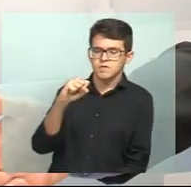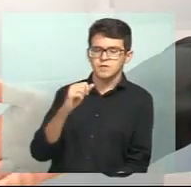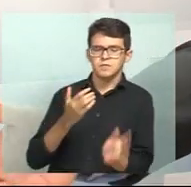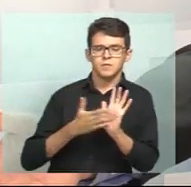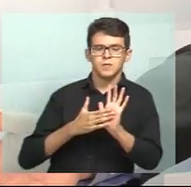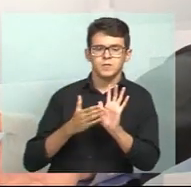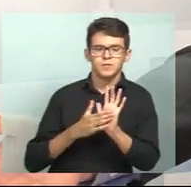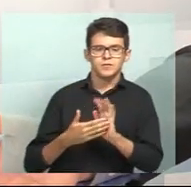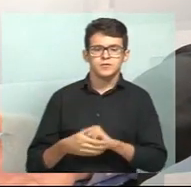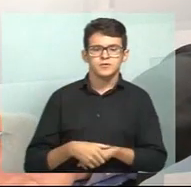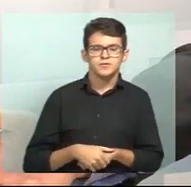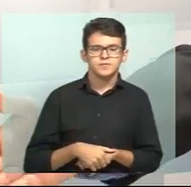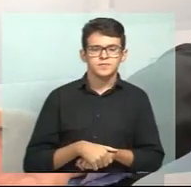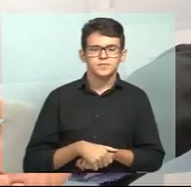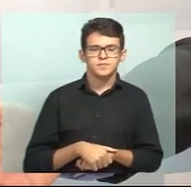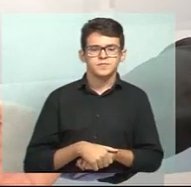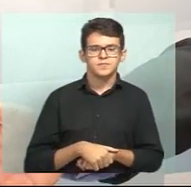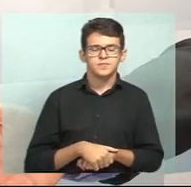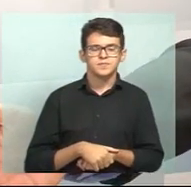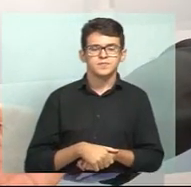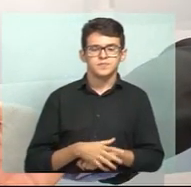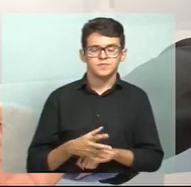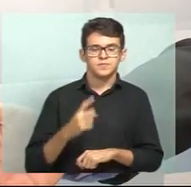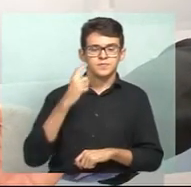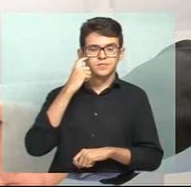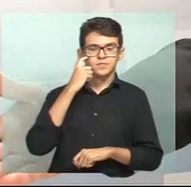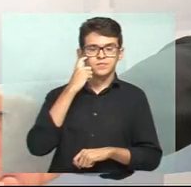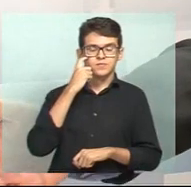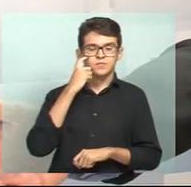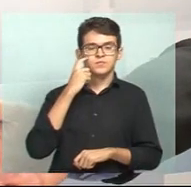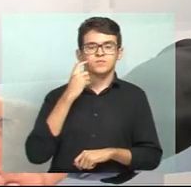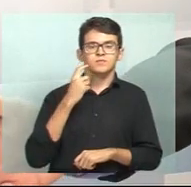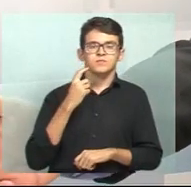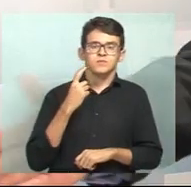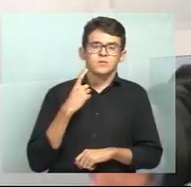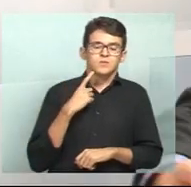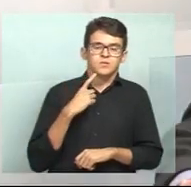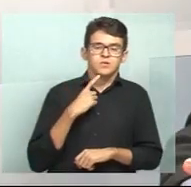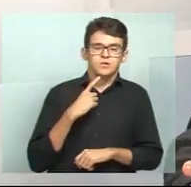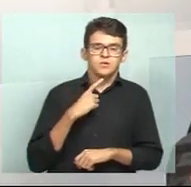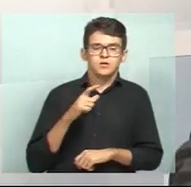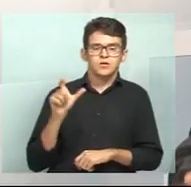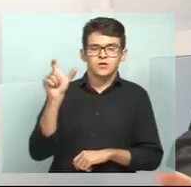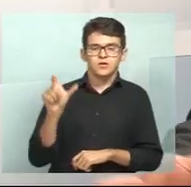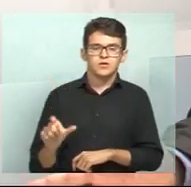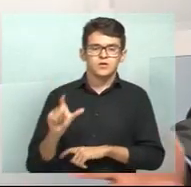essa, anacrônica, como João Pedro Stedley, falando